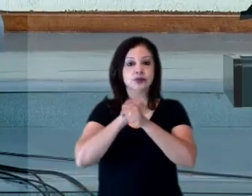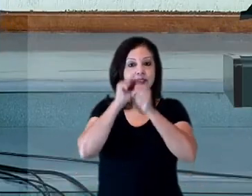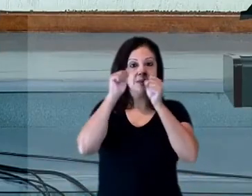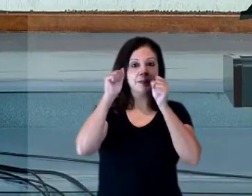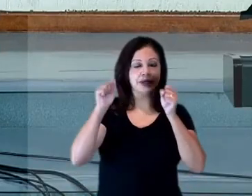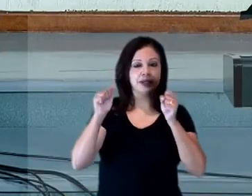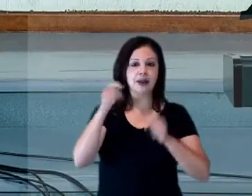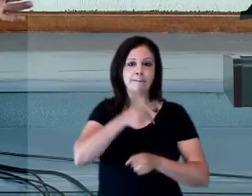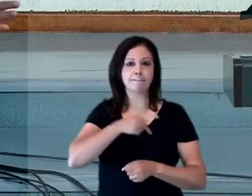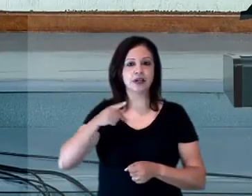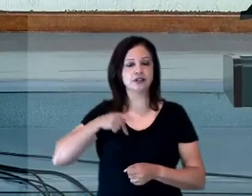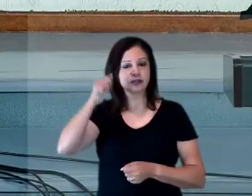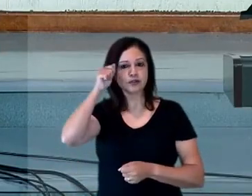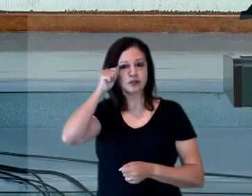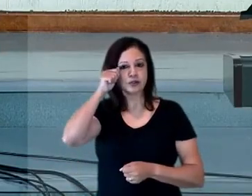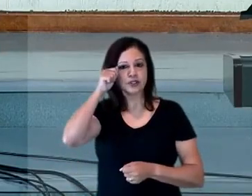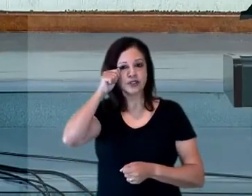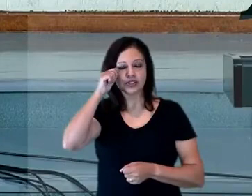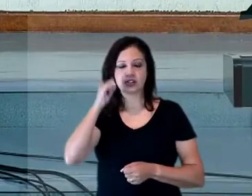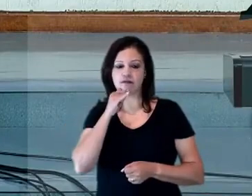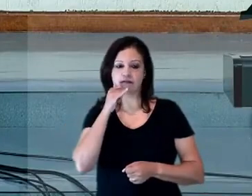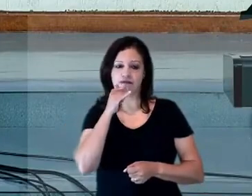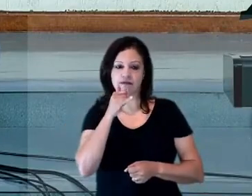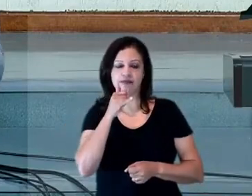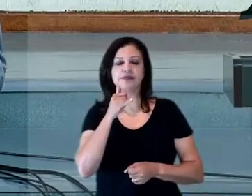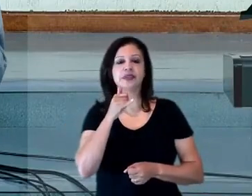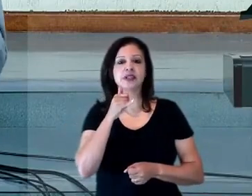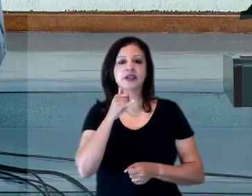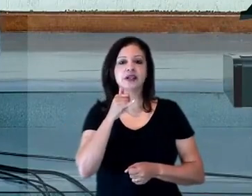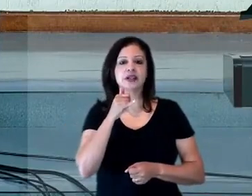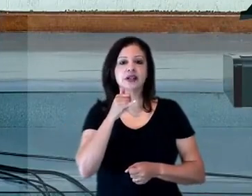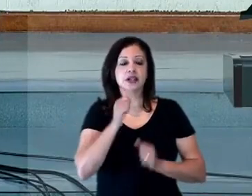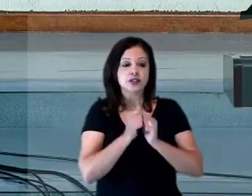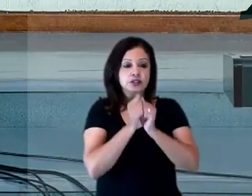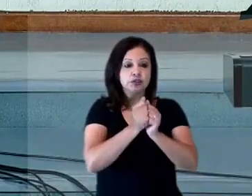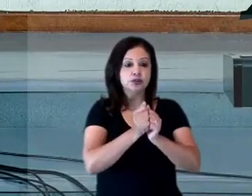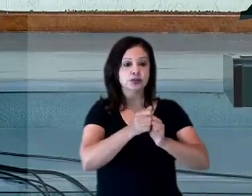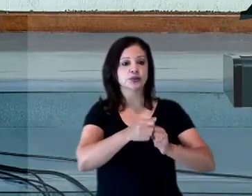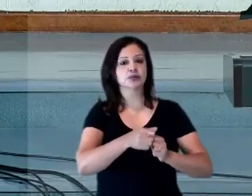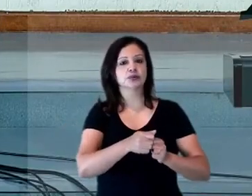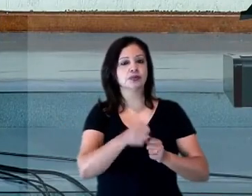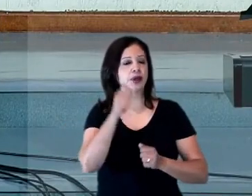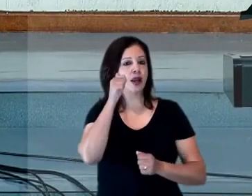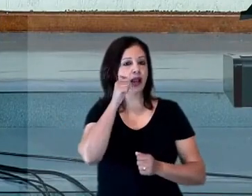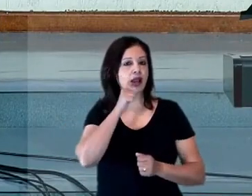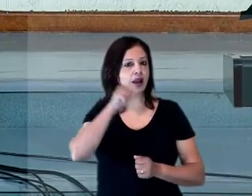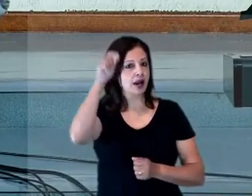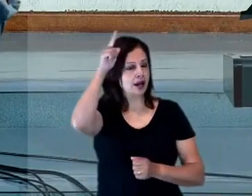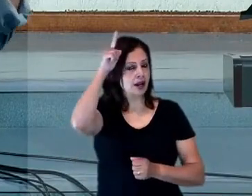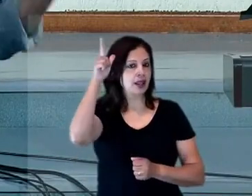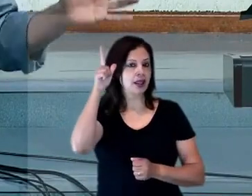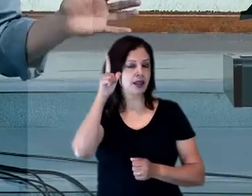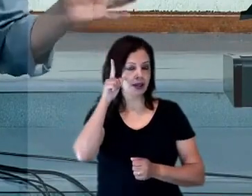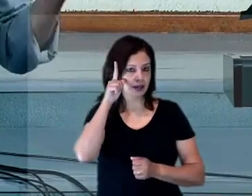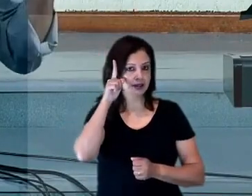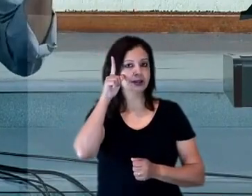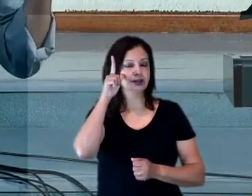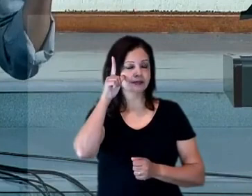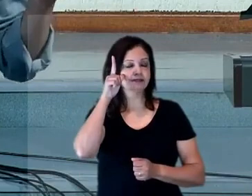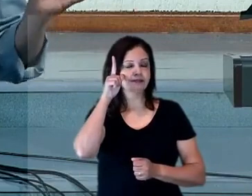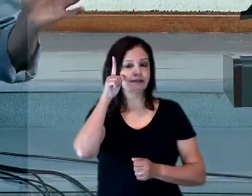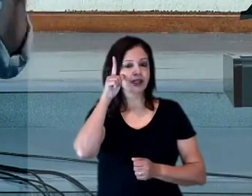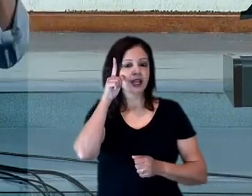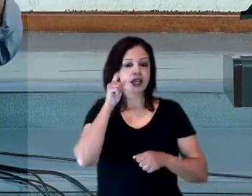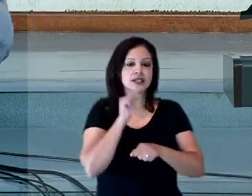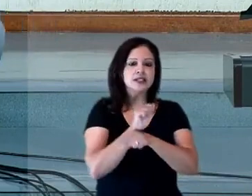que estava com a irmã Leila no hospital. A irmã Leila estava se recuperando de uma cirurgia, e eles estavam aguardando a visita